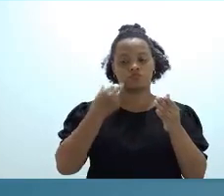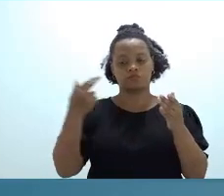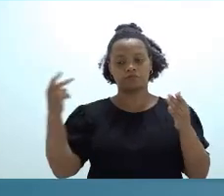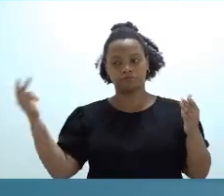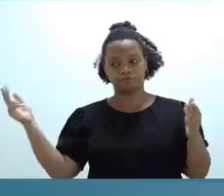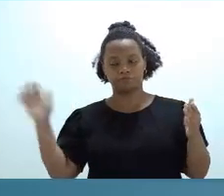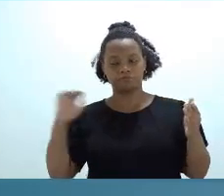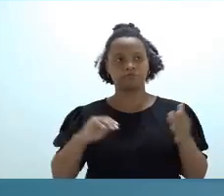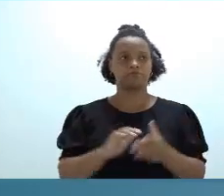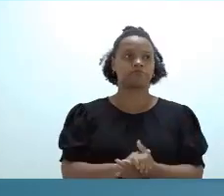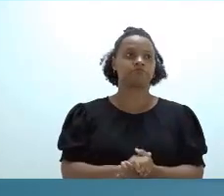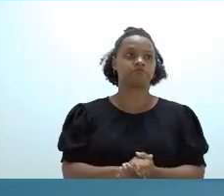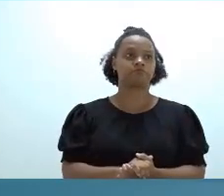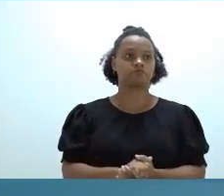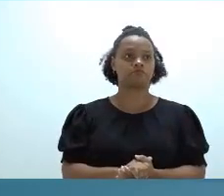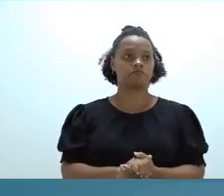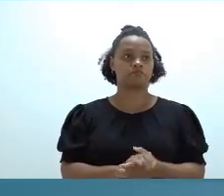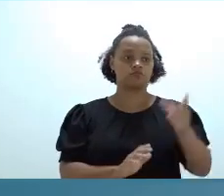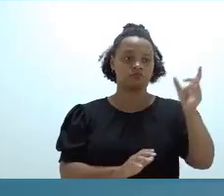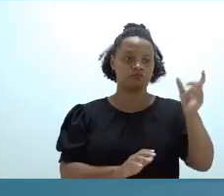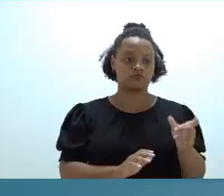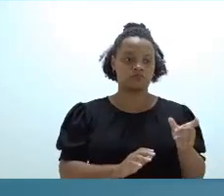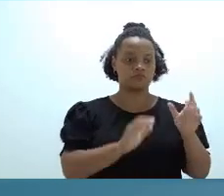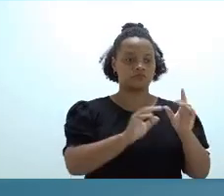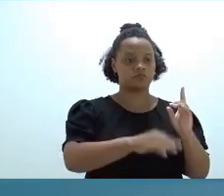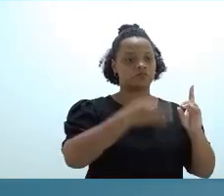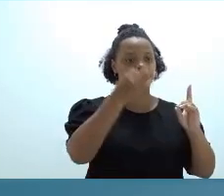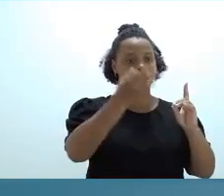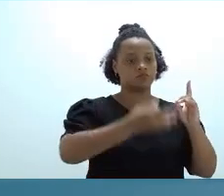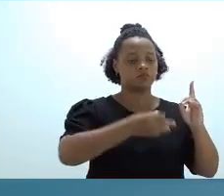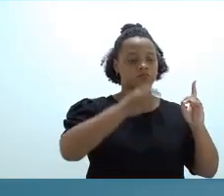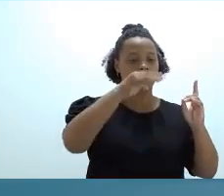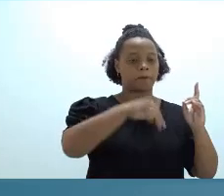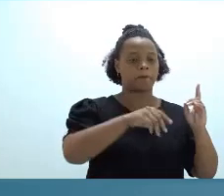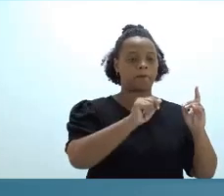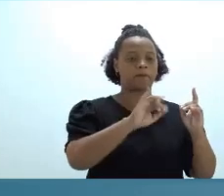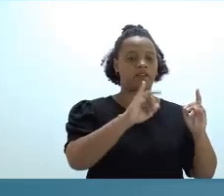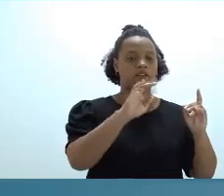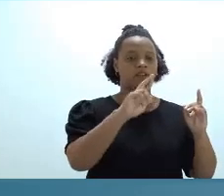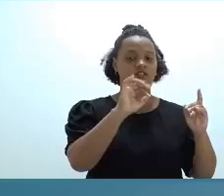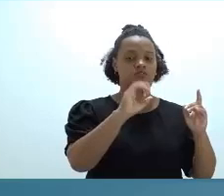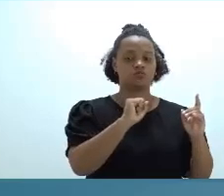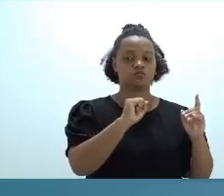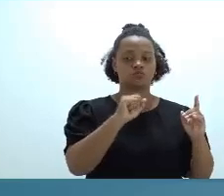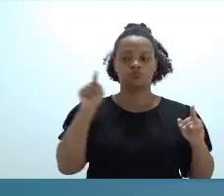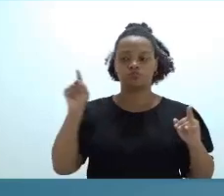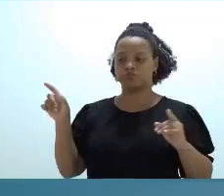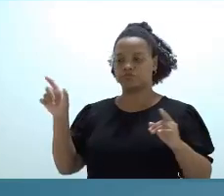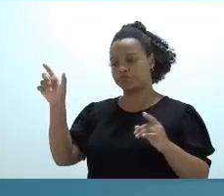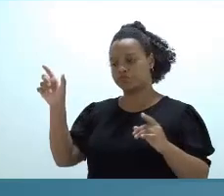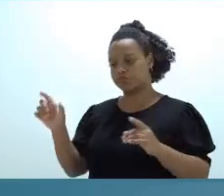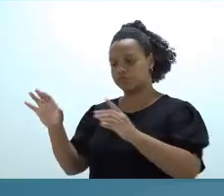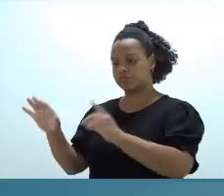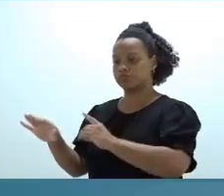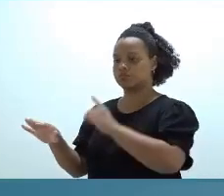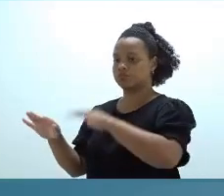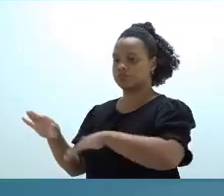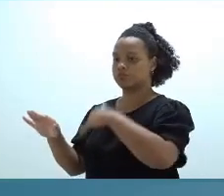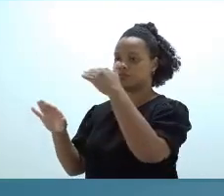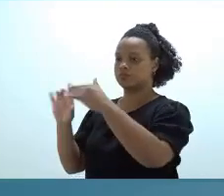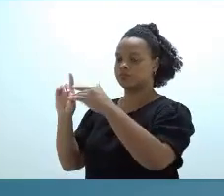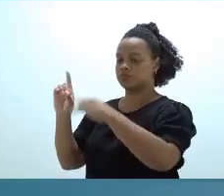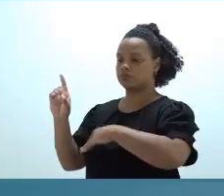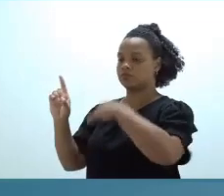60.2022.8.14.0000. Suscitante, desembargador Maírton Marques Carneiro. Suscitado, desembargador Constantino